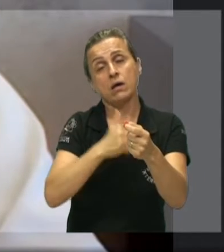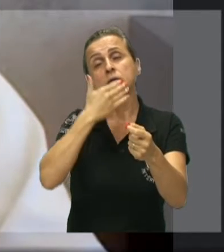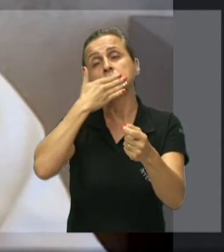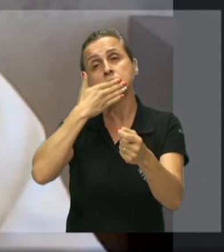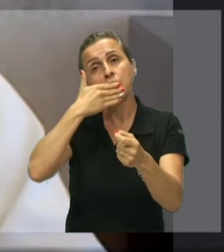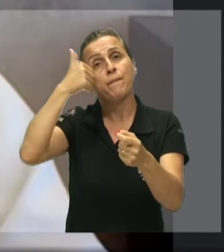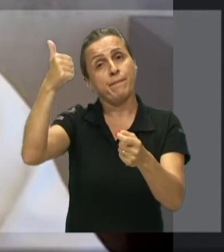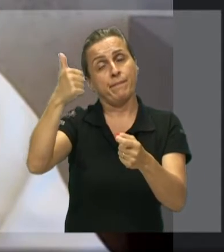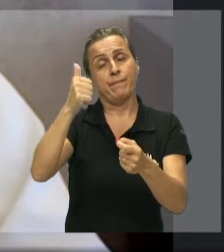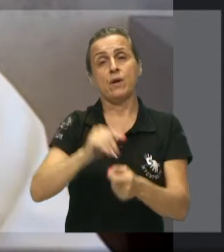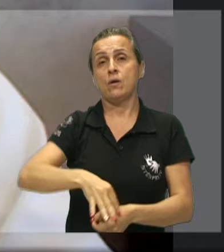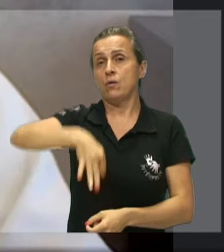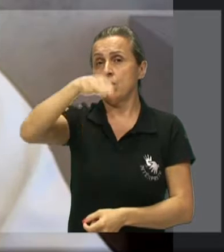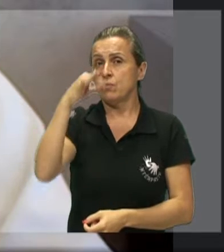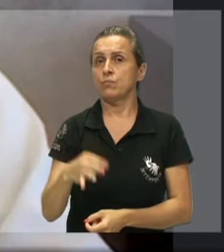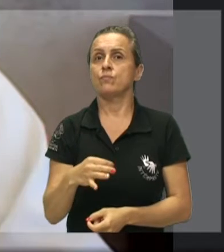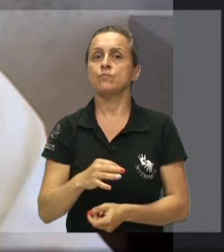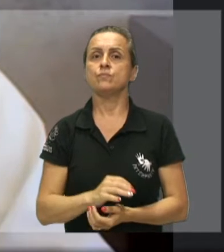melhor,